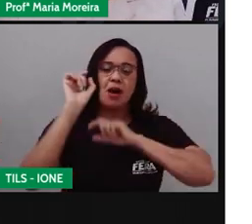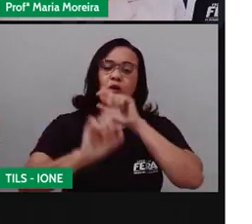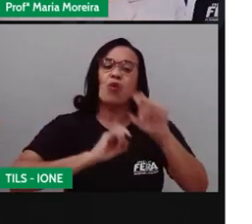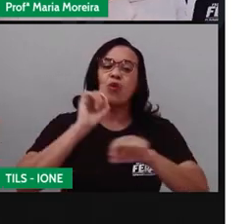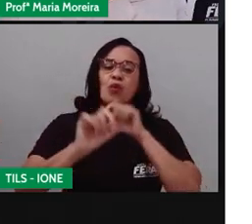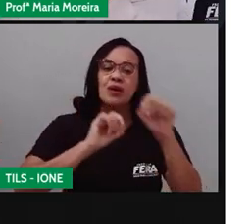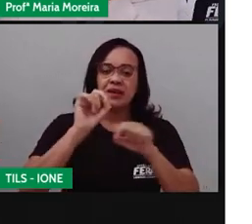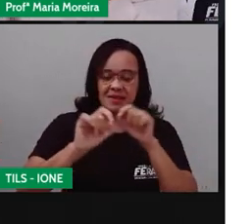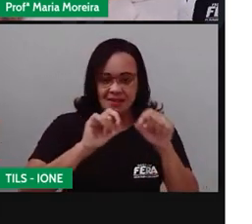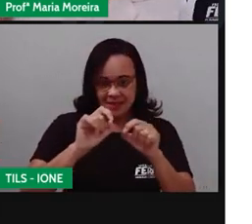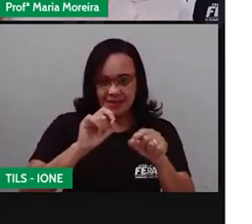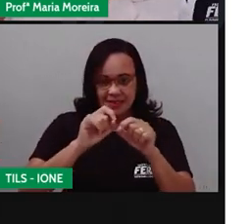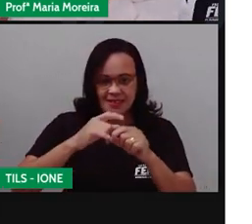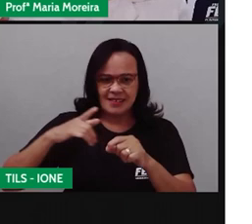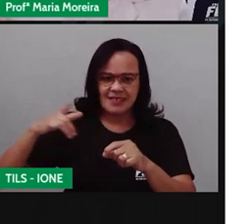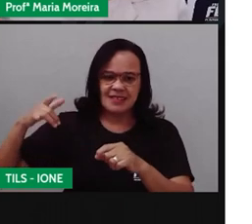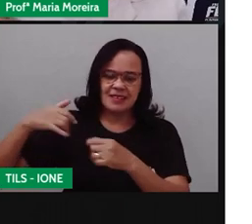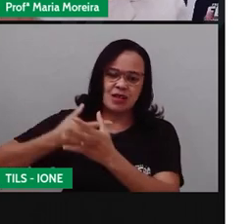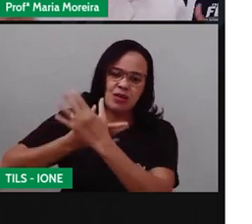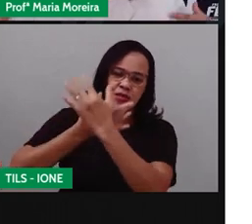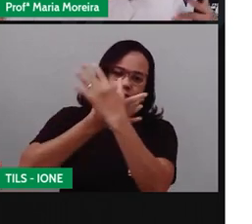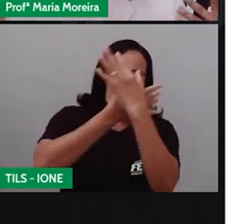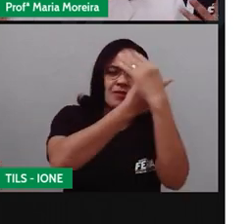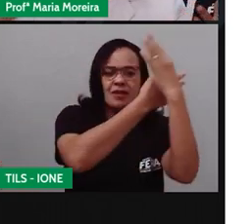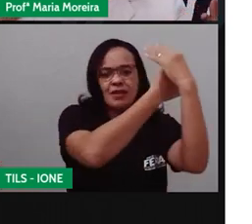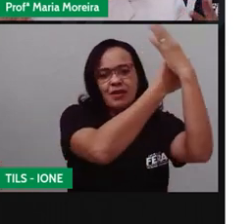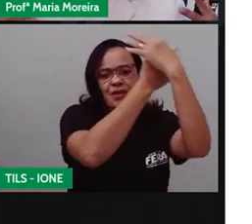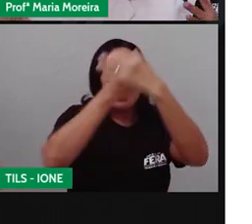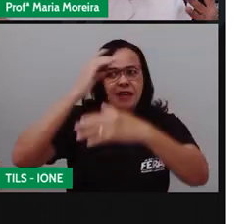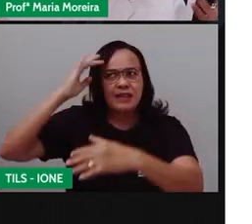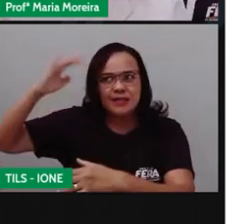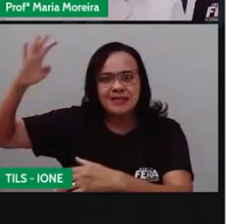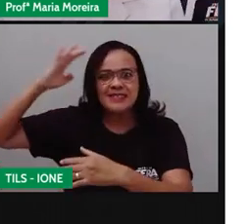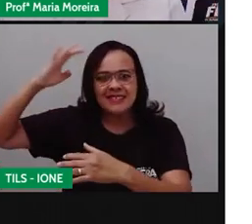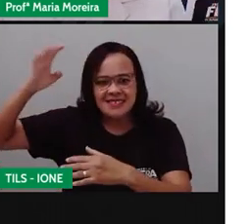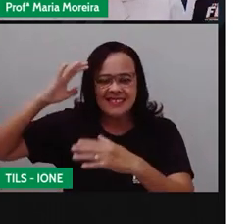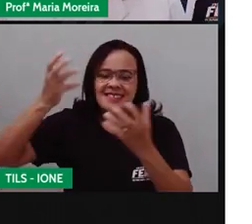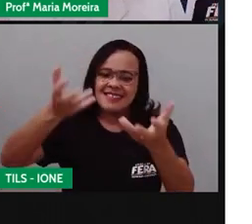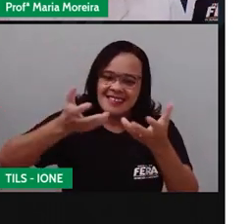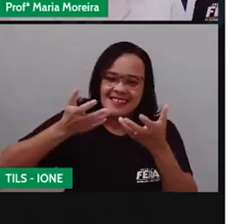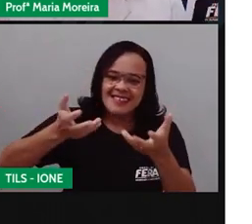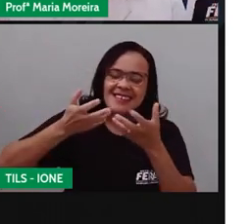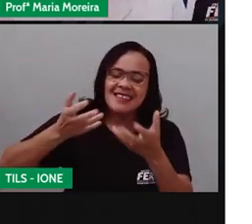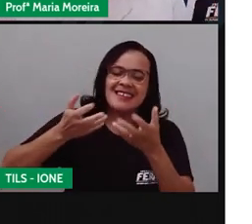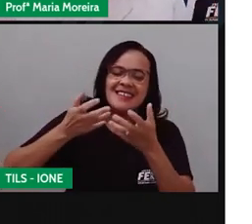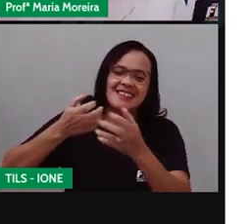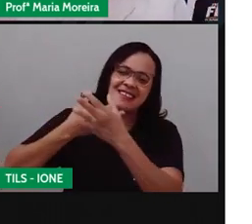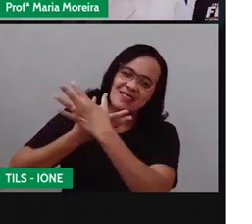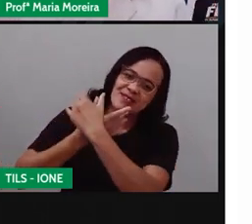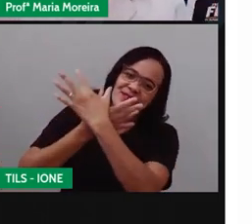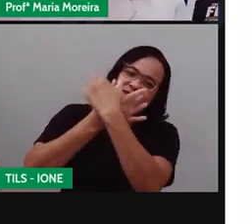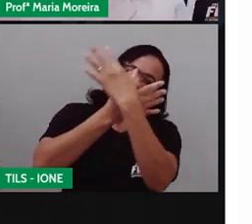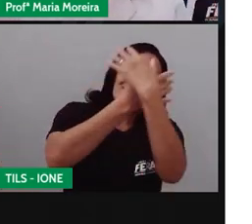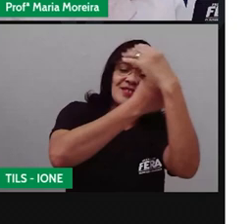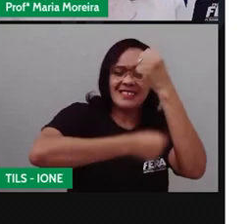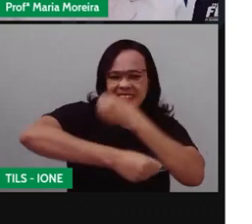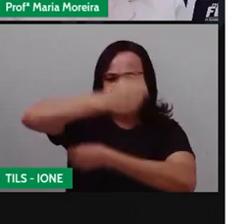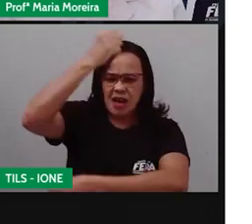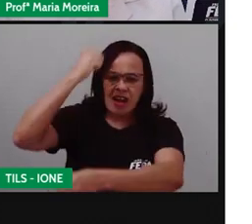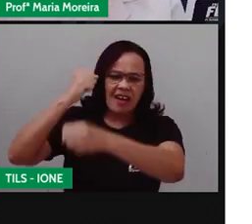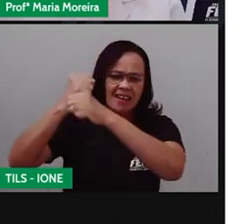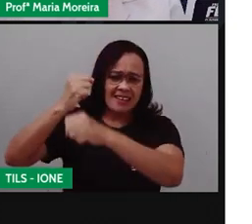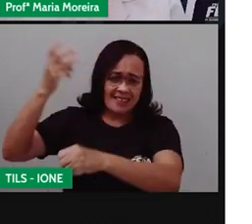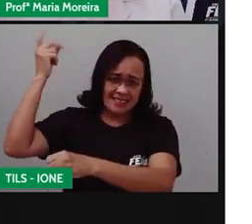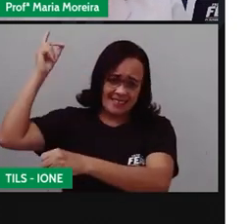sobre voar. Quem nunca se imaginou aí? Ai, meu Deus, como eu queria poder voar. Bom, desde a antiguidade,